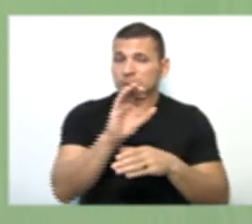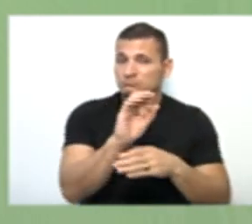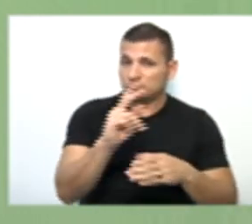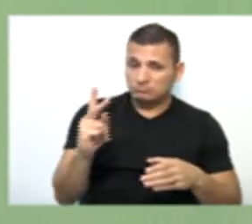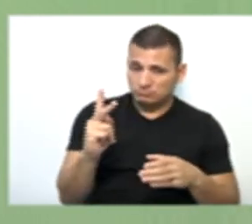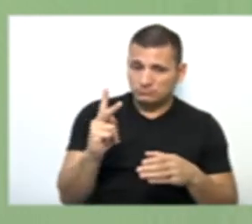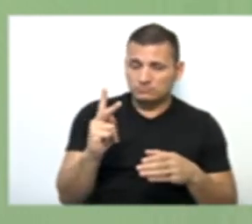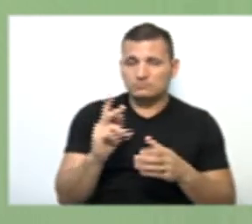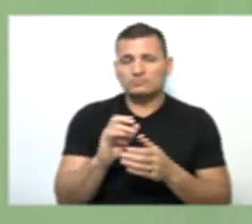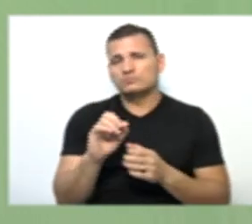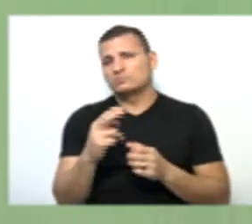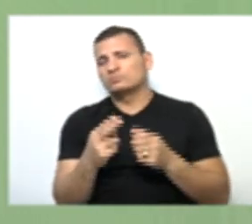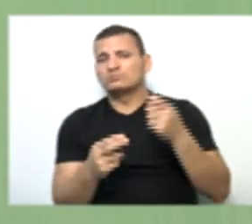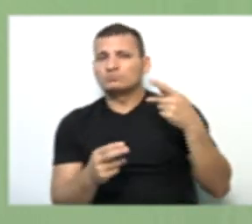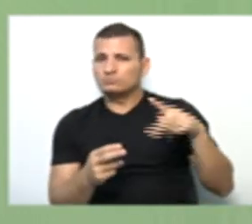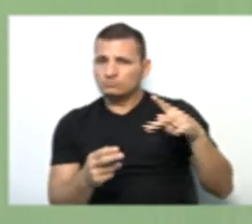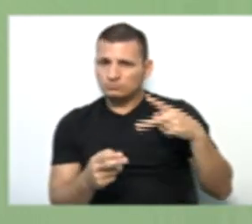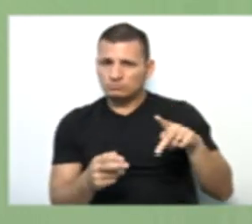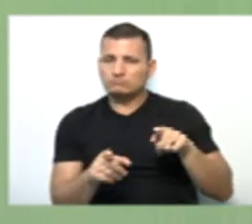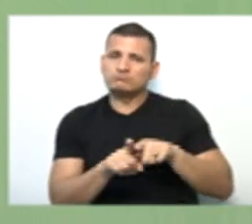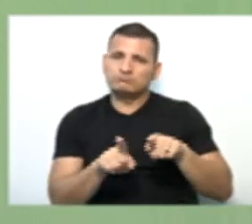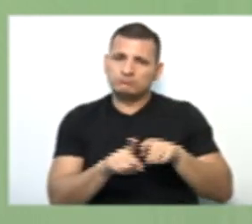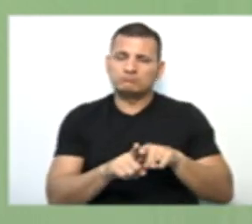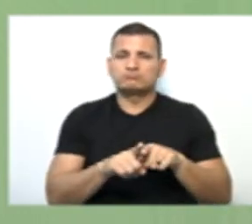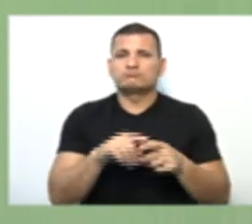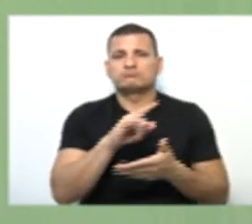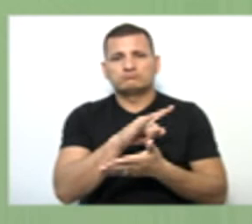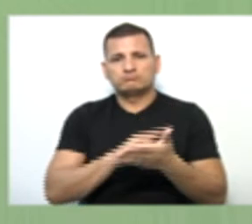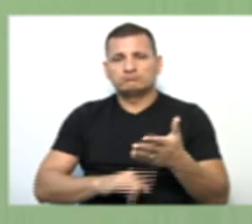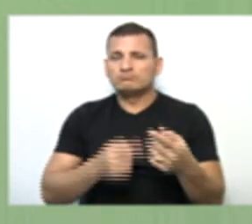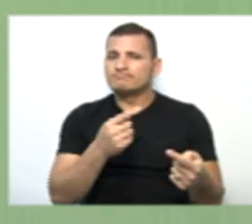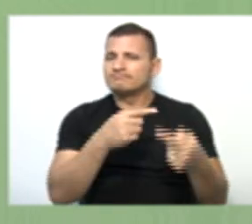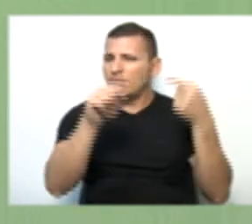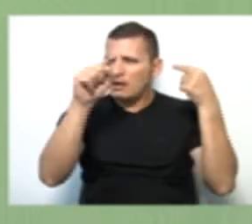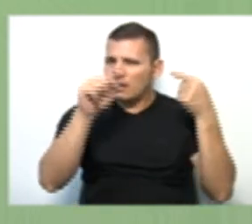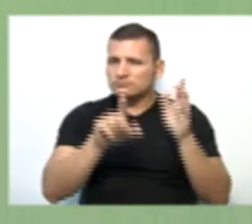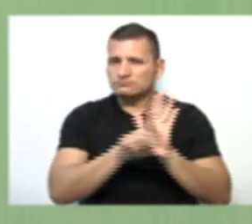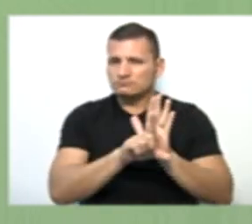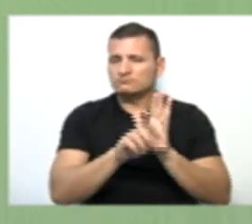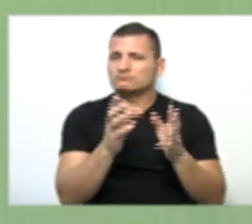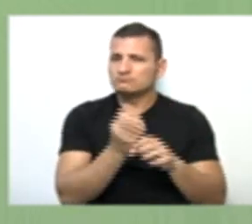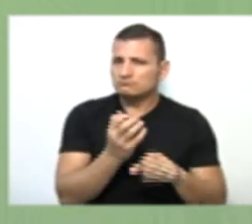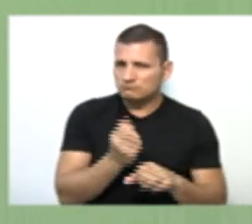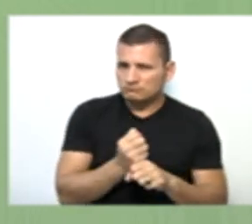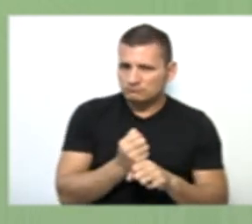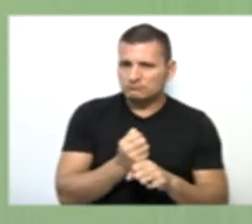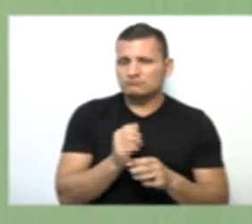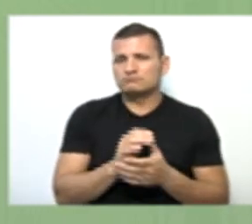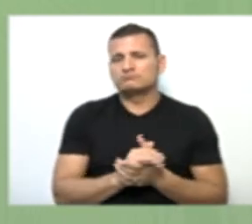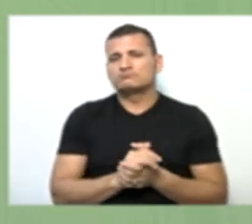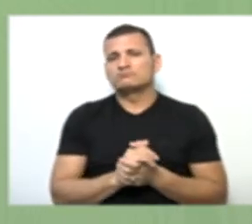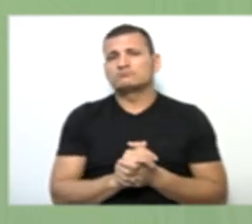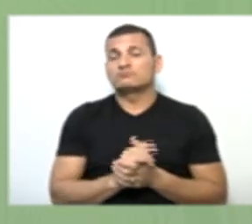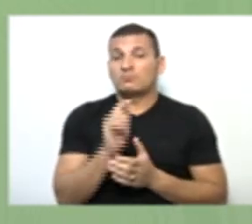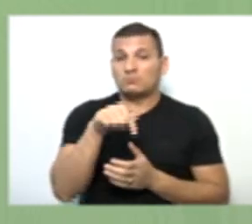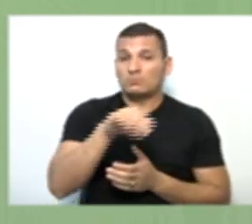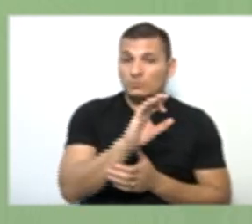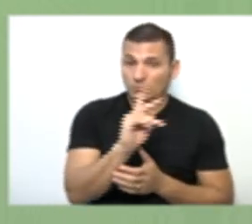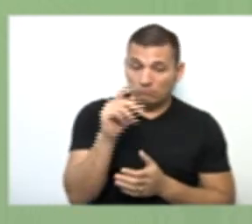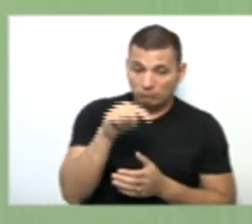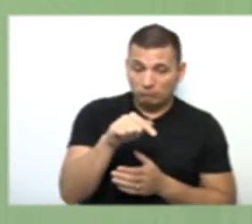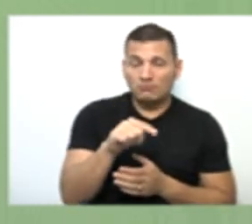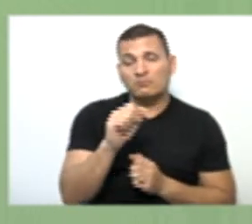sua escrituração em desacordo com as normas contábeis, sujeitam a cooperativa